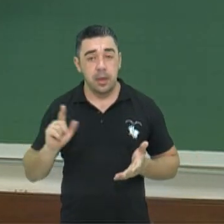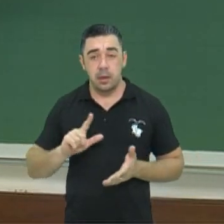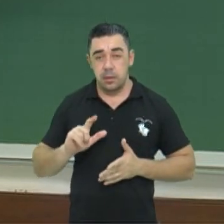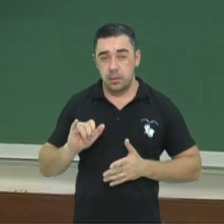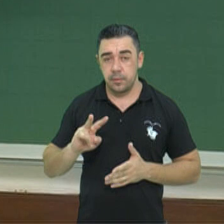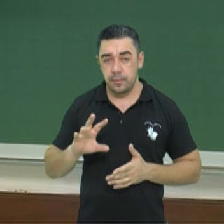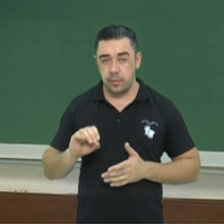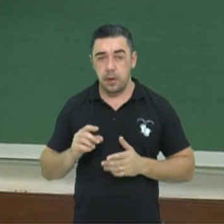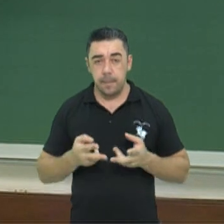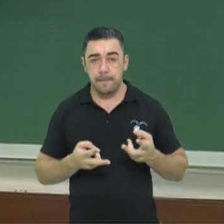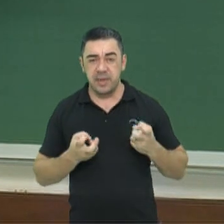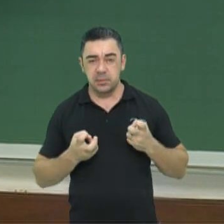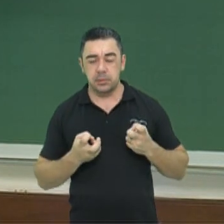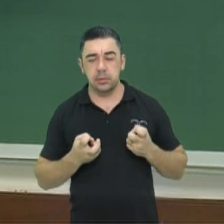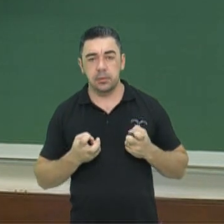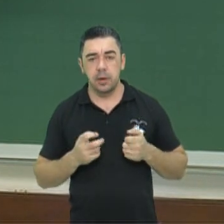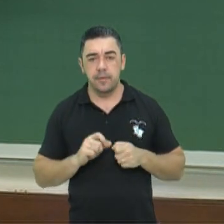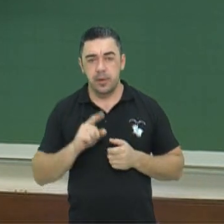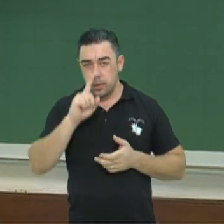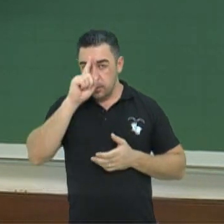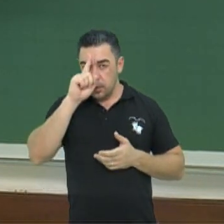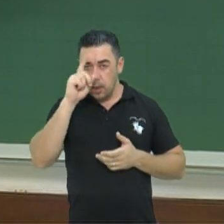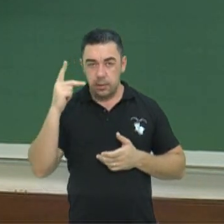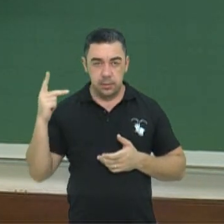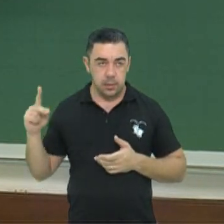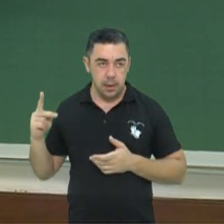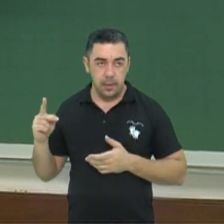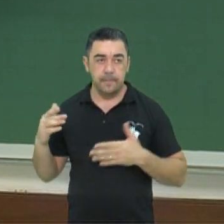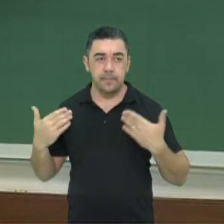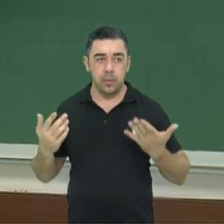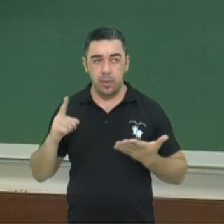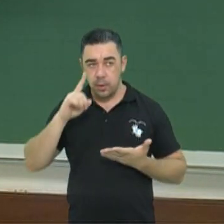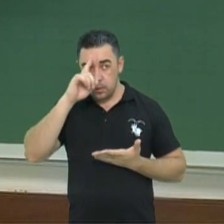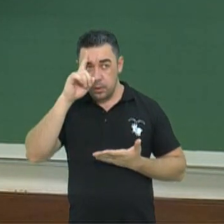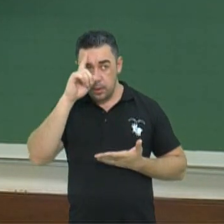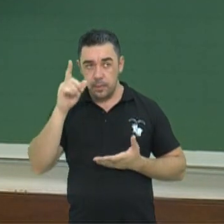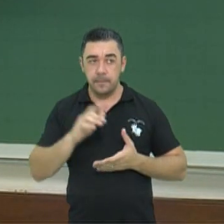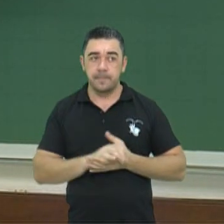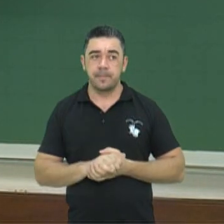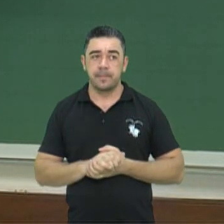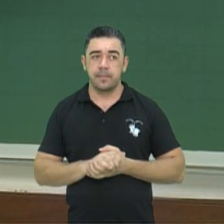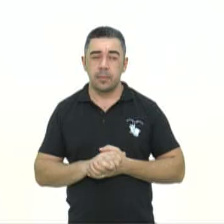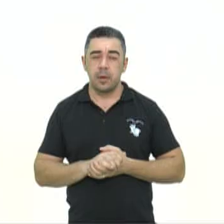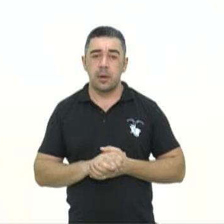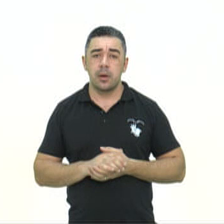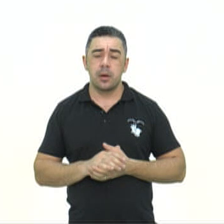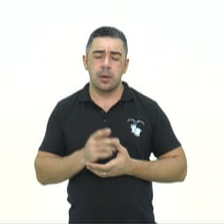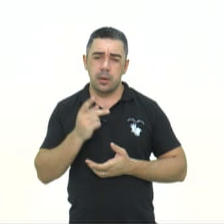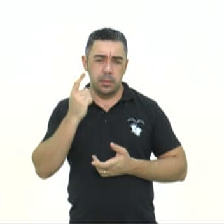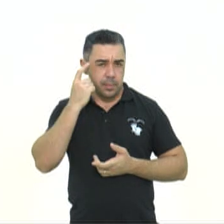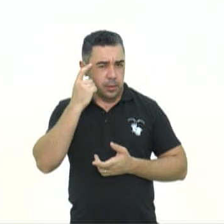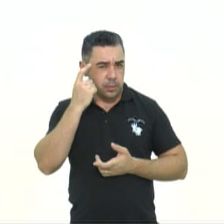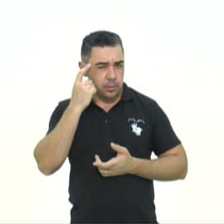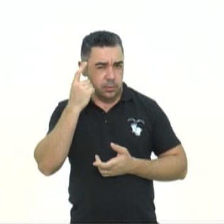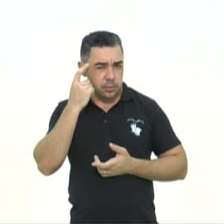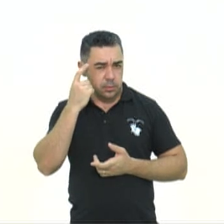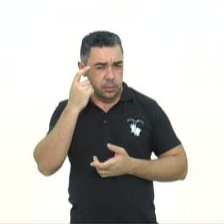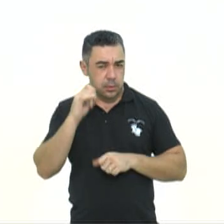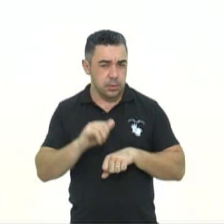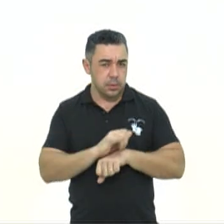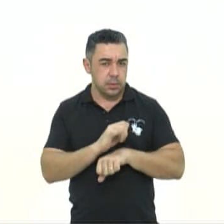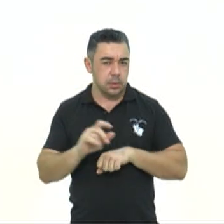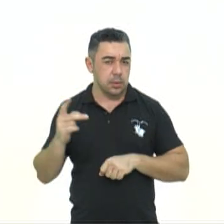ele percebeu isso e teve uma ideia. Qual que foi a ideia dele, né? Então ele falou assim, ele traz